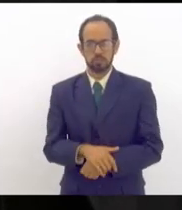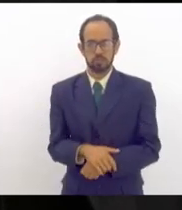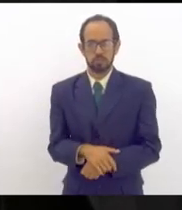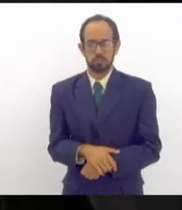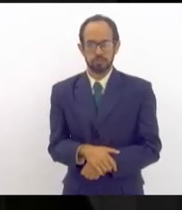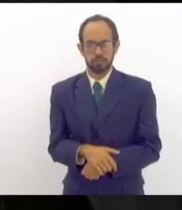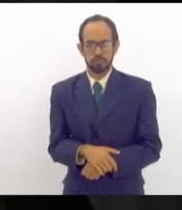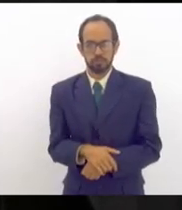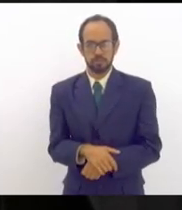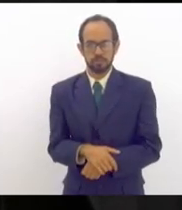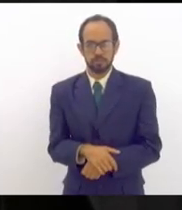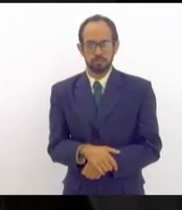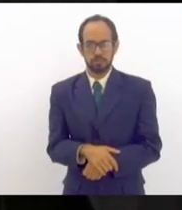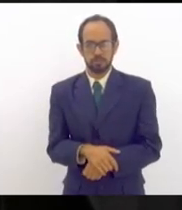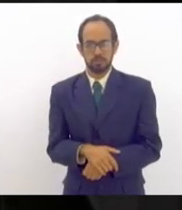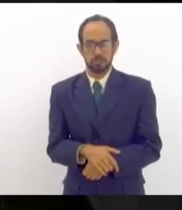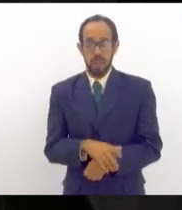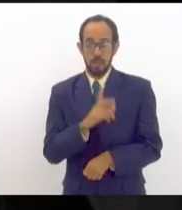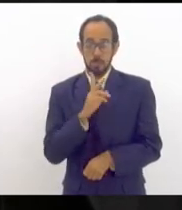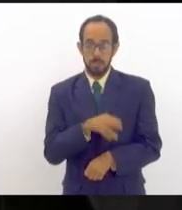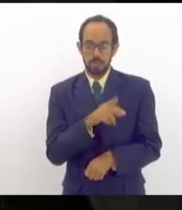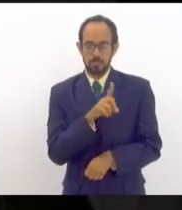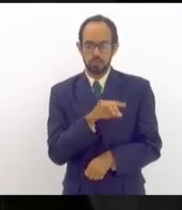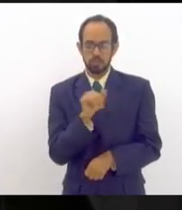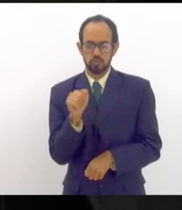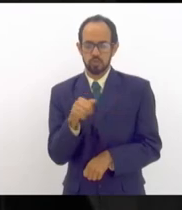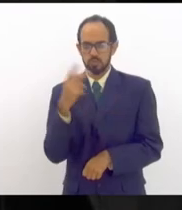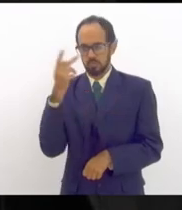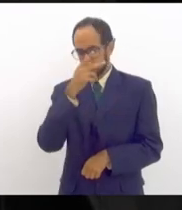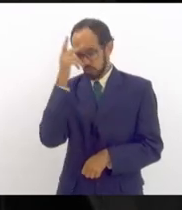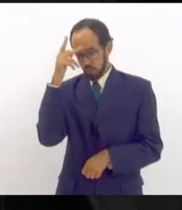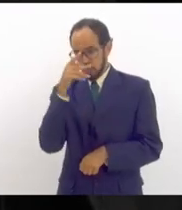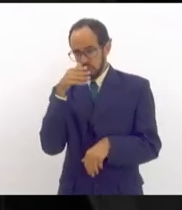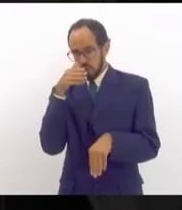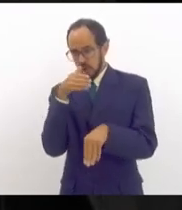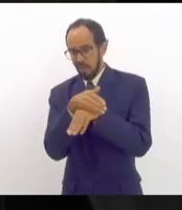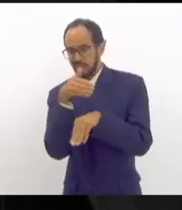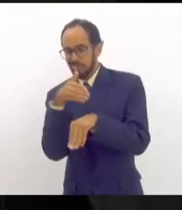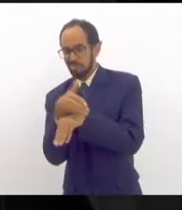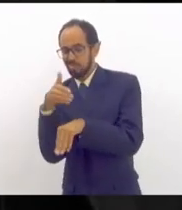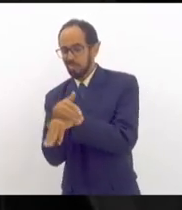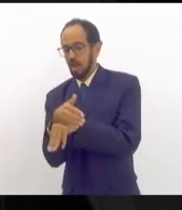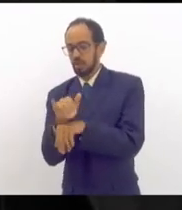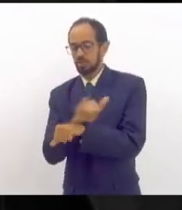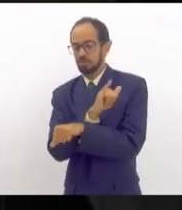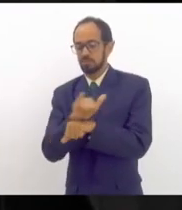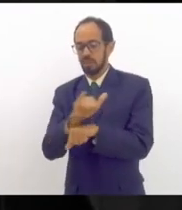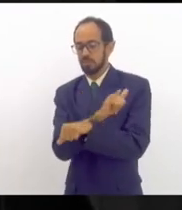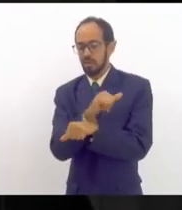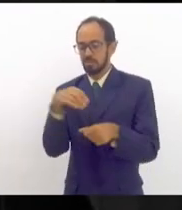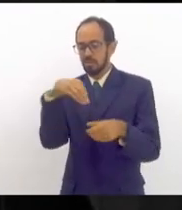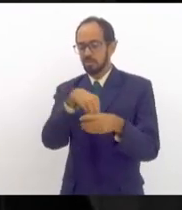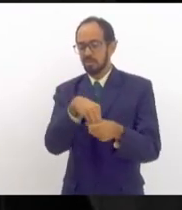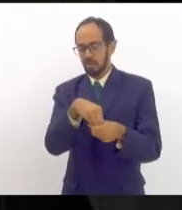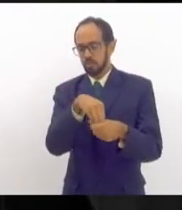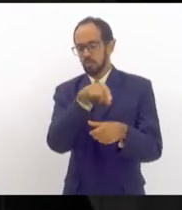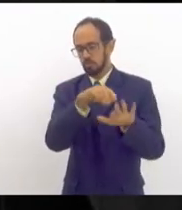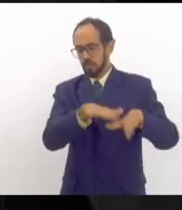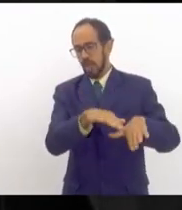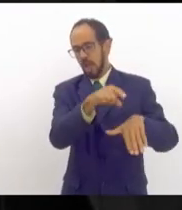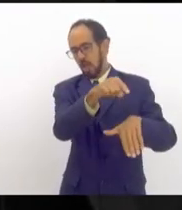que naquele dia pessoas foram plantadas já dentro do Palácio